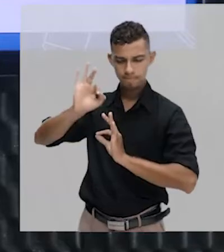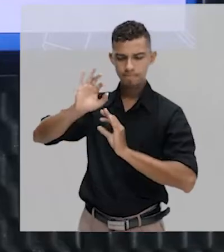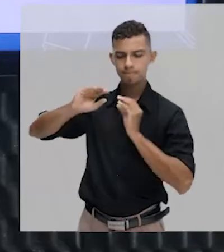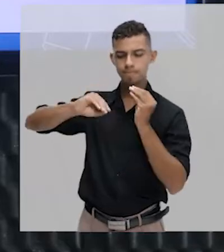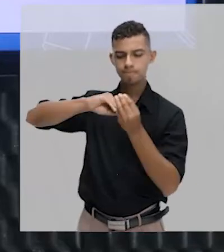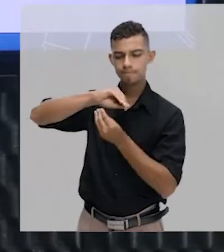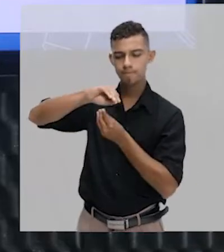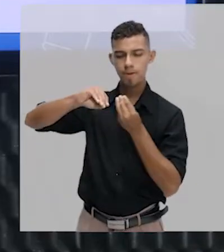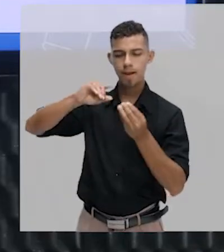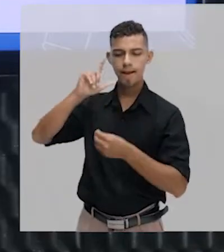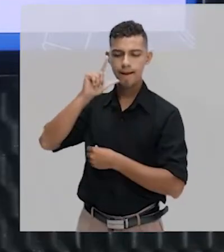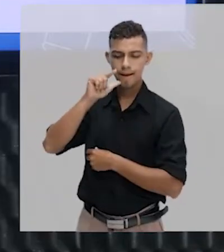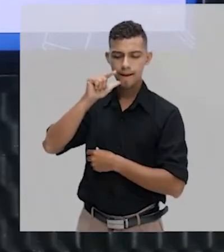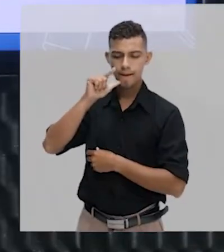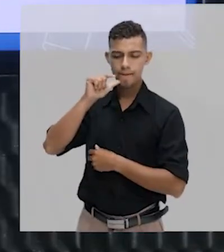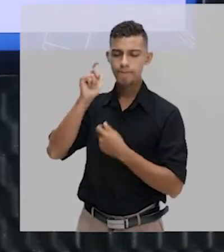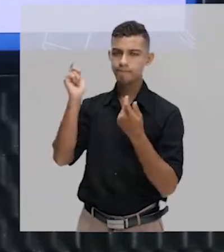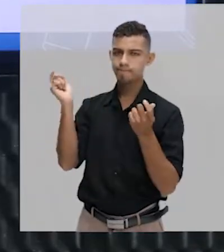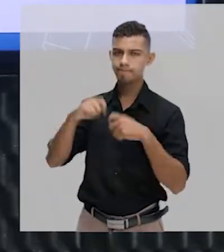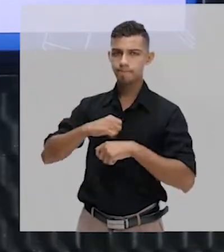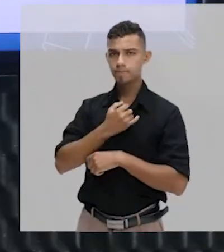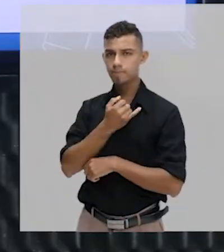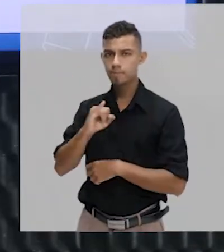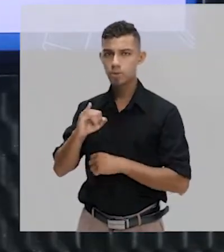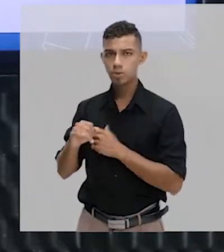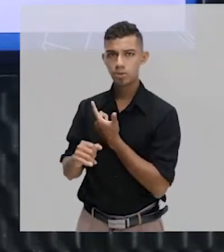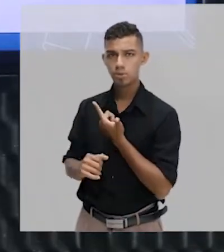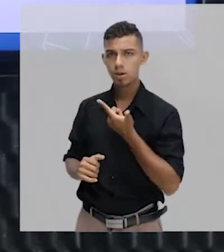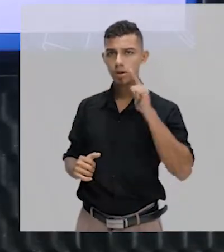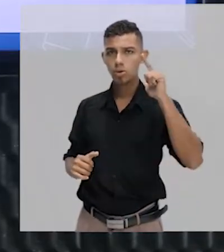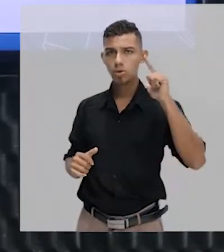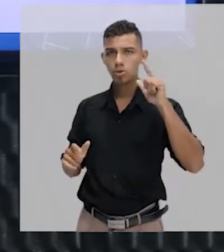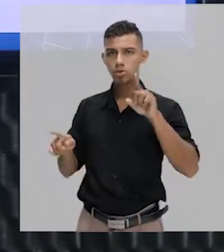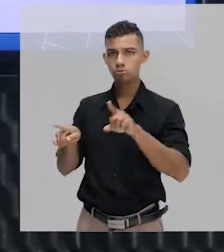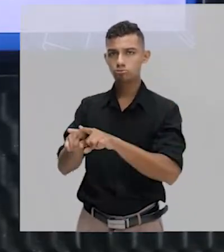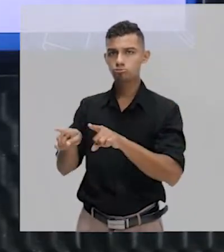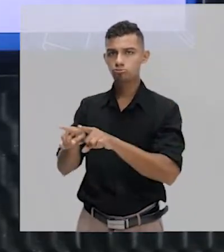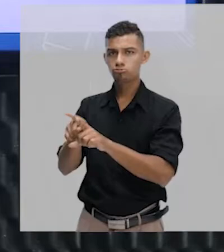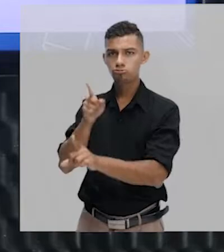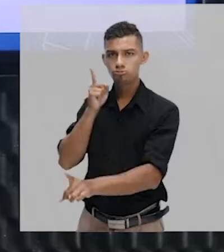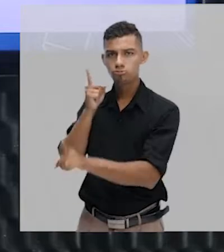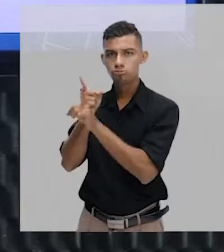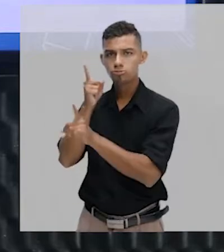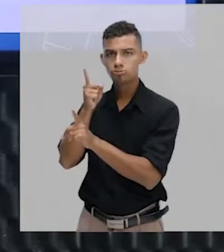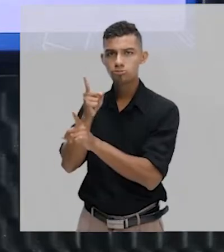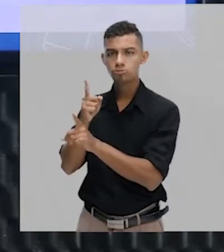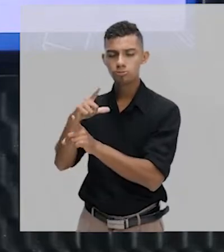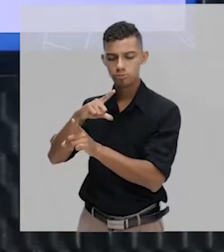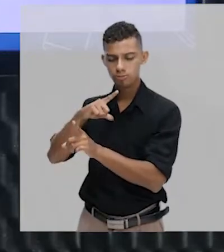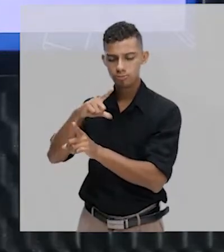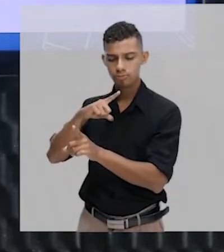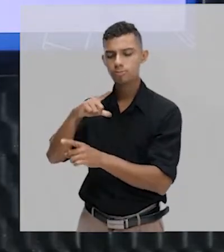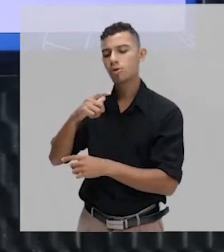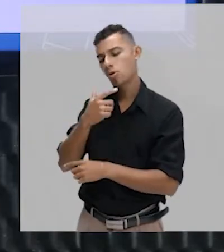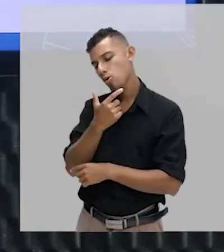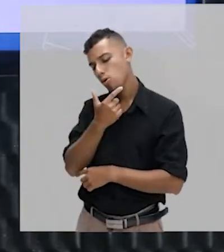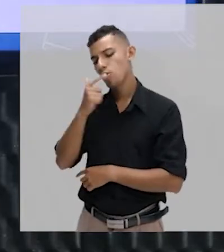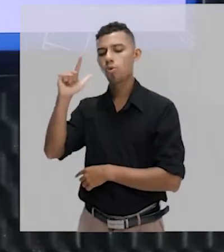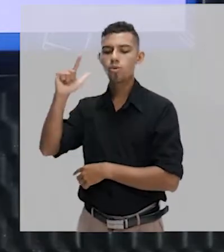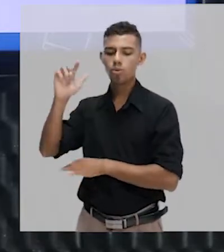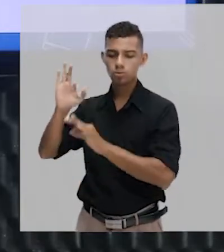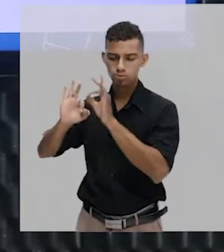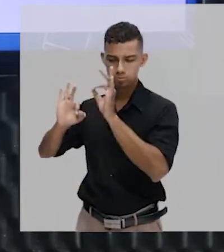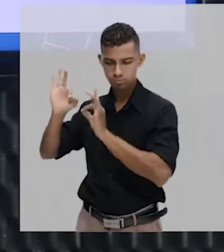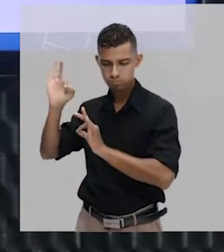água. Se for uma outra substância, nós vamos obter uma outra proporção